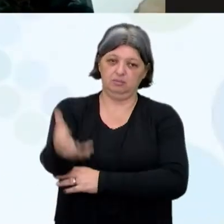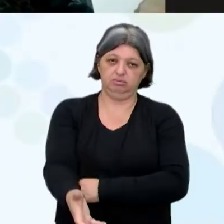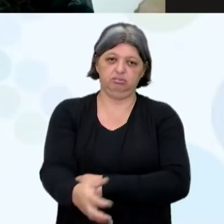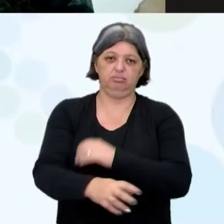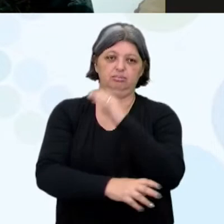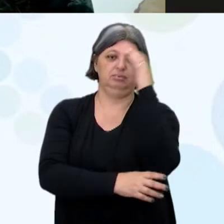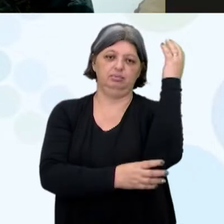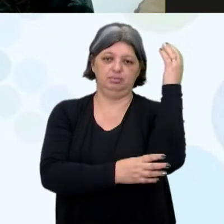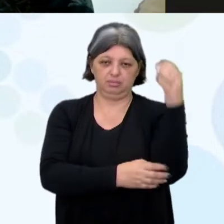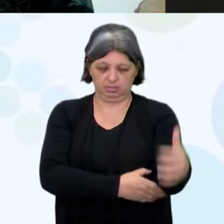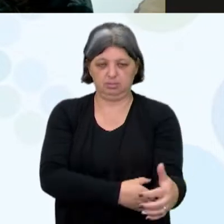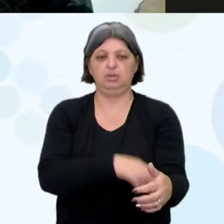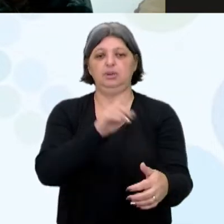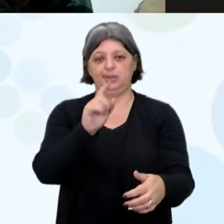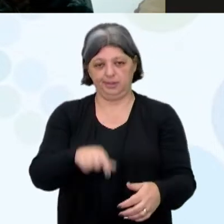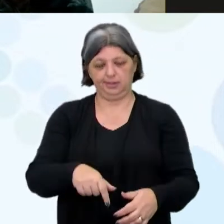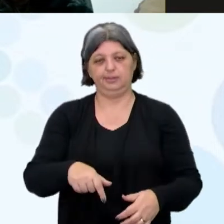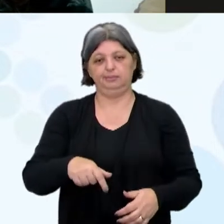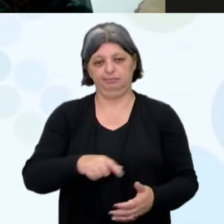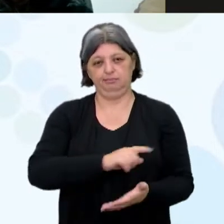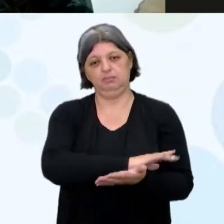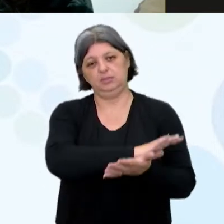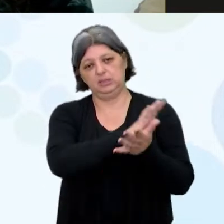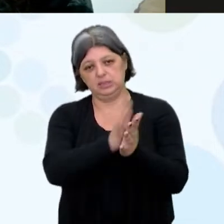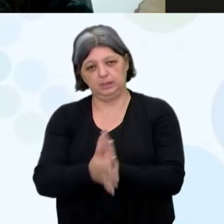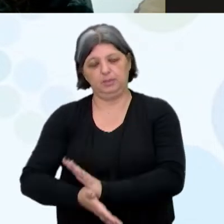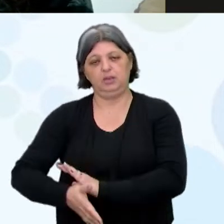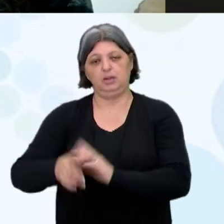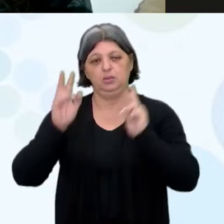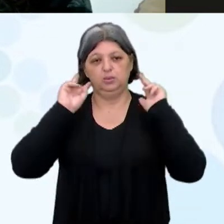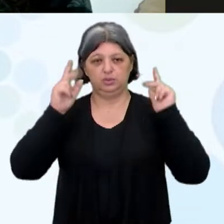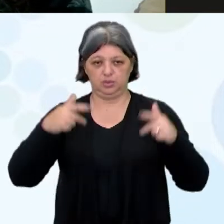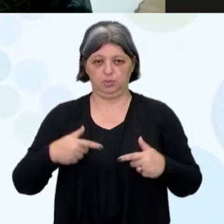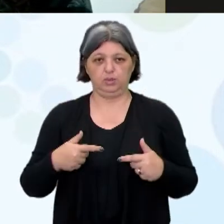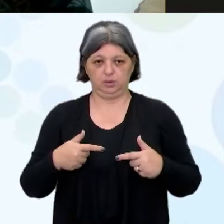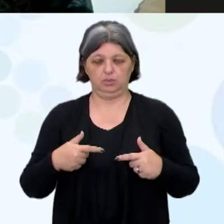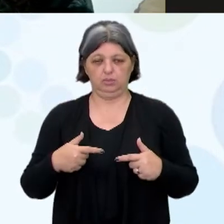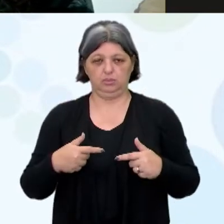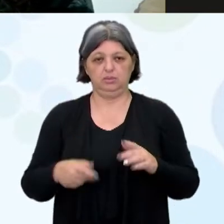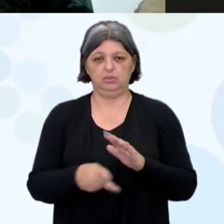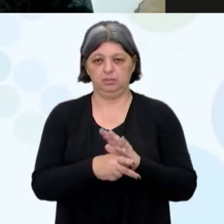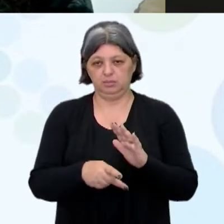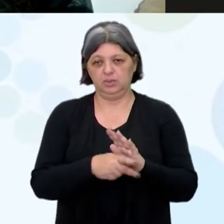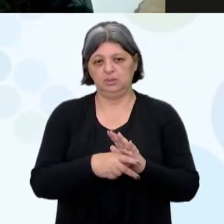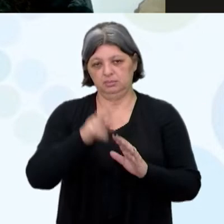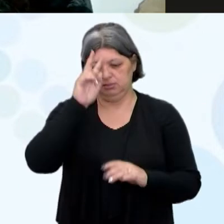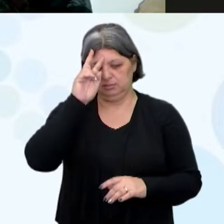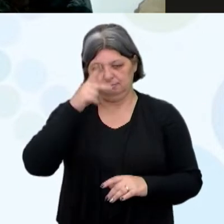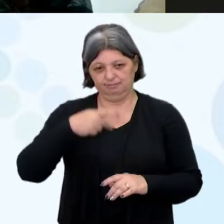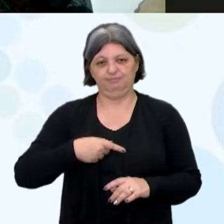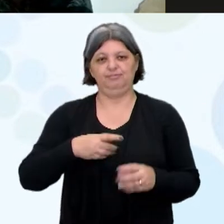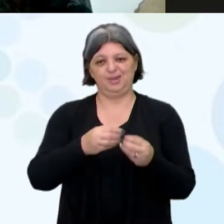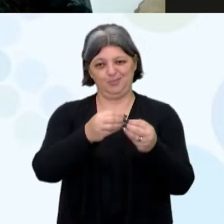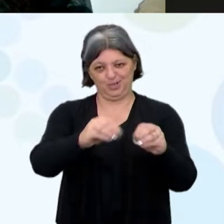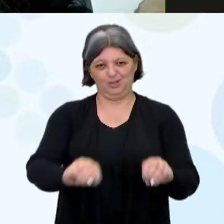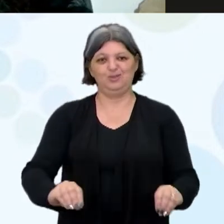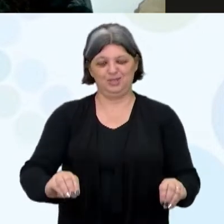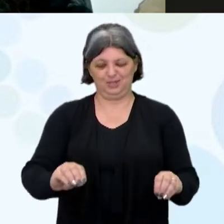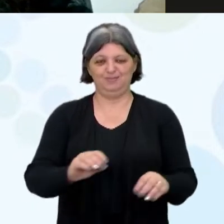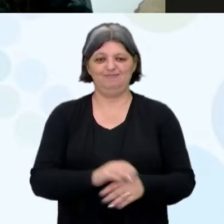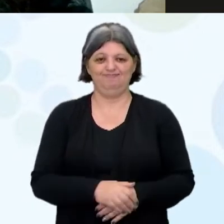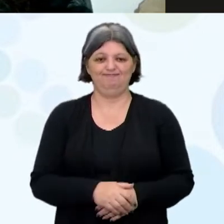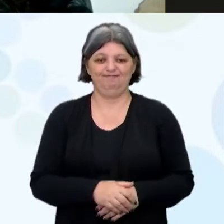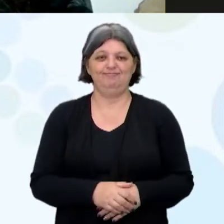ser morte mesmo, vai ser o extermínio do ser humano. Ele está cavando a própria cova, né? Se a gente fosse usar aqui um ditado. Então, seria para